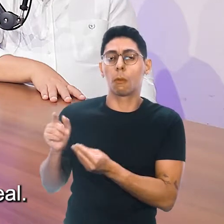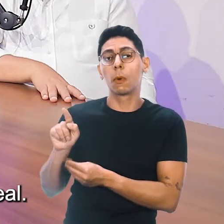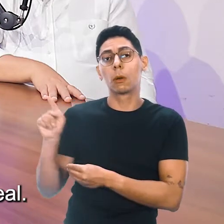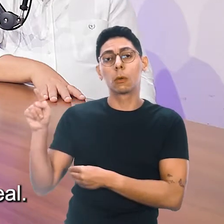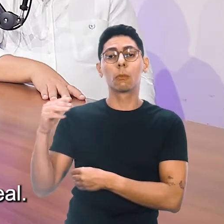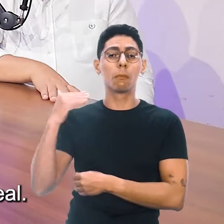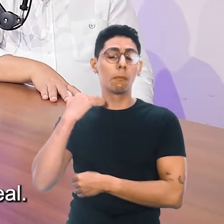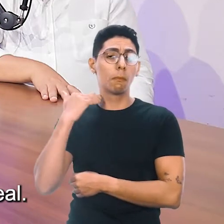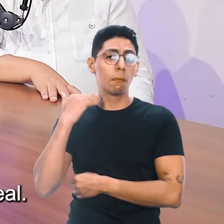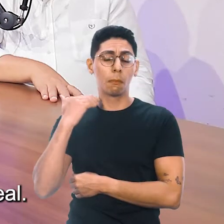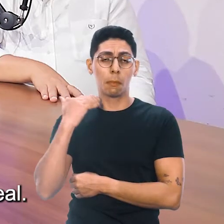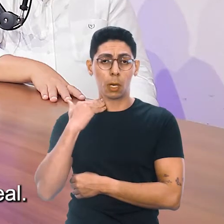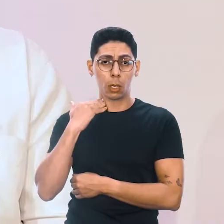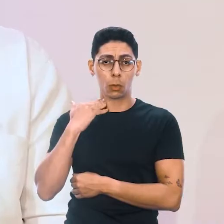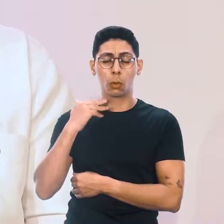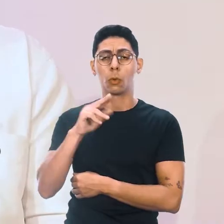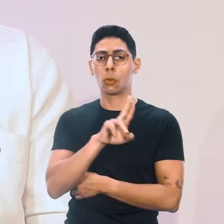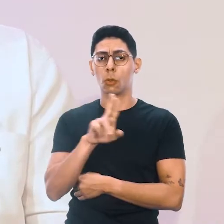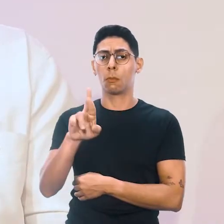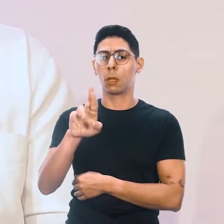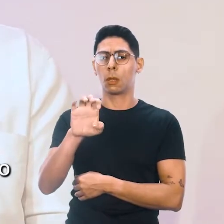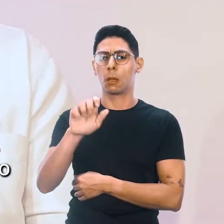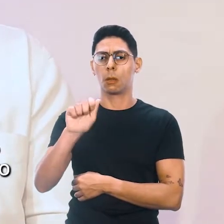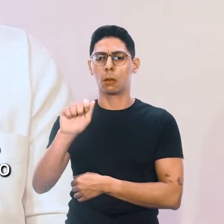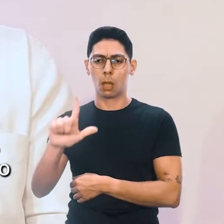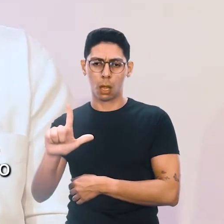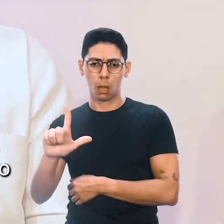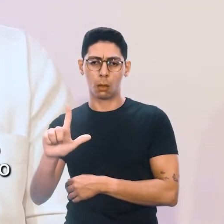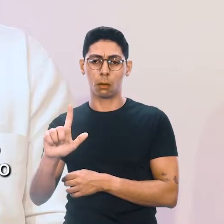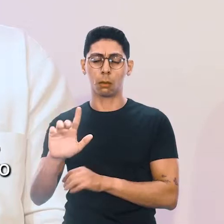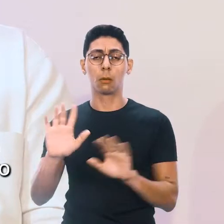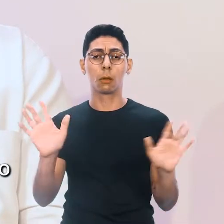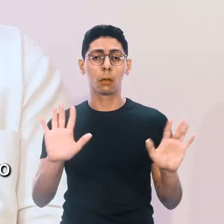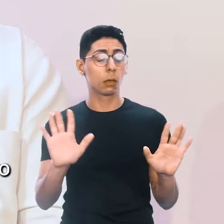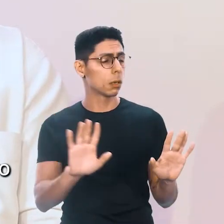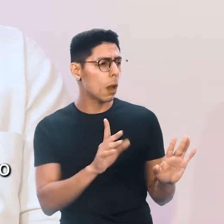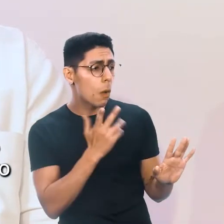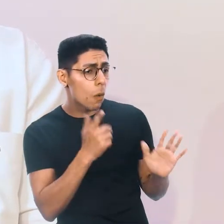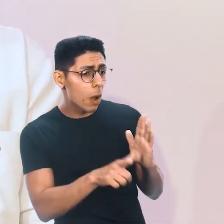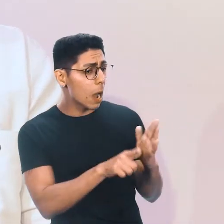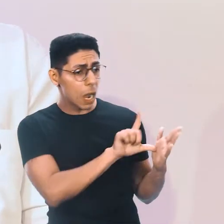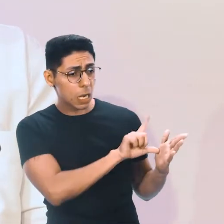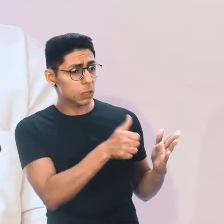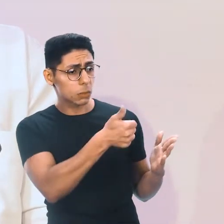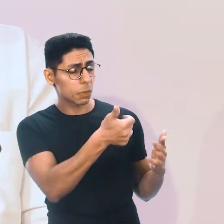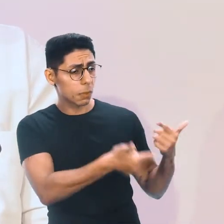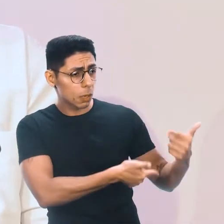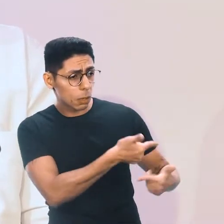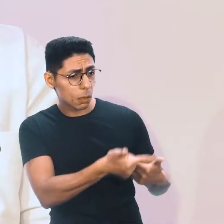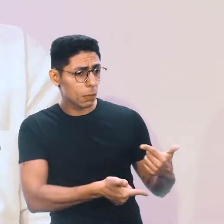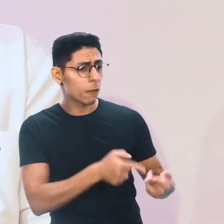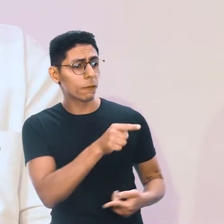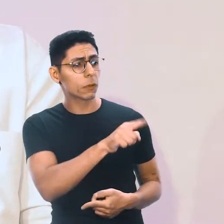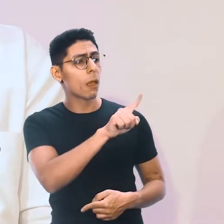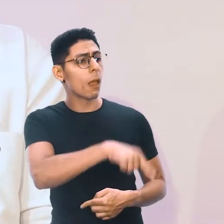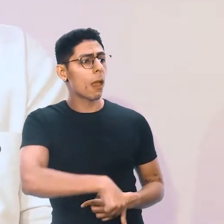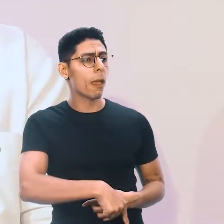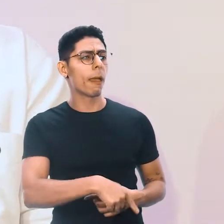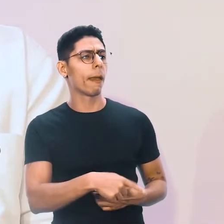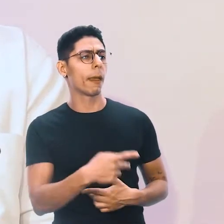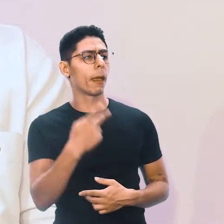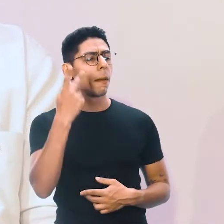que não existe mais, que era o Banco Real. Tá, mas, né? antes de você falar do seu primeiro emprego, você é paulista